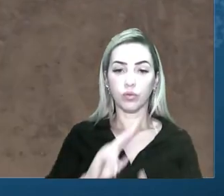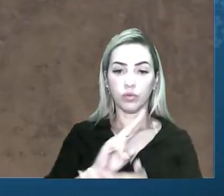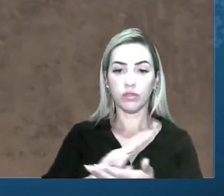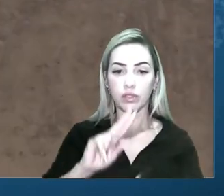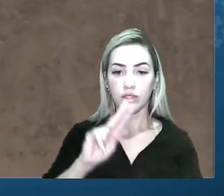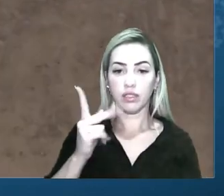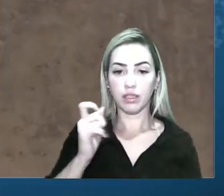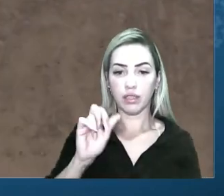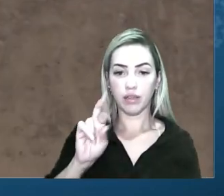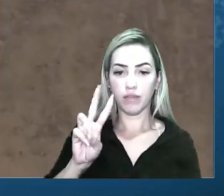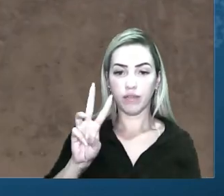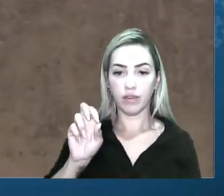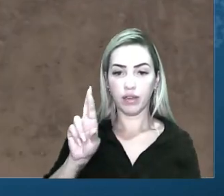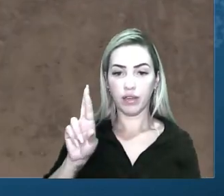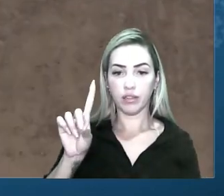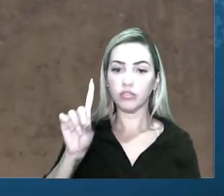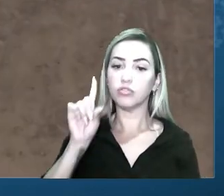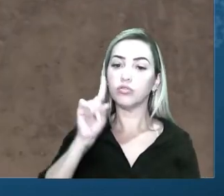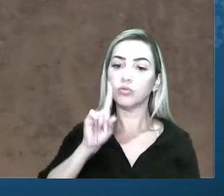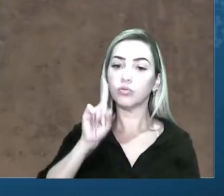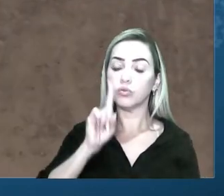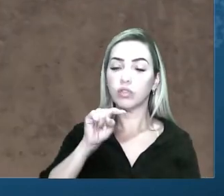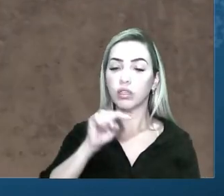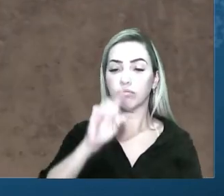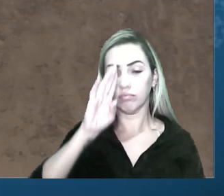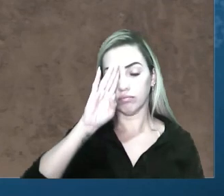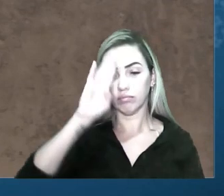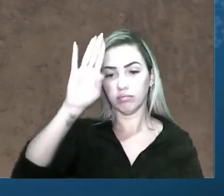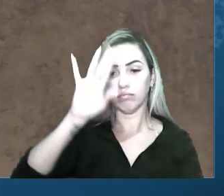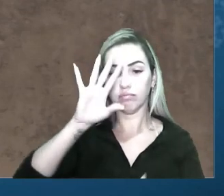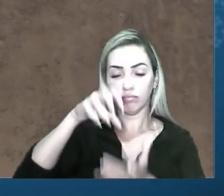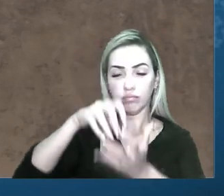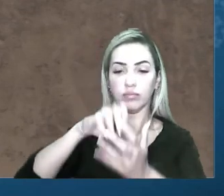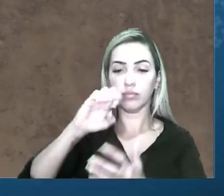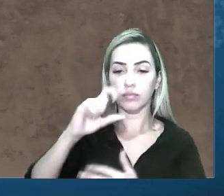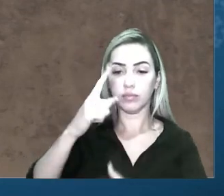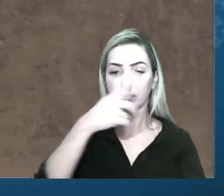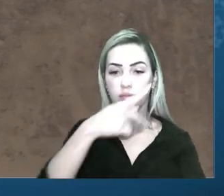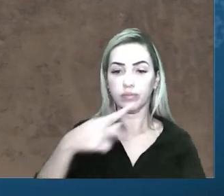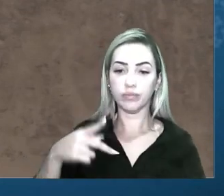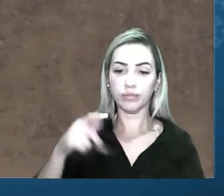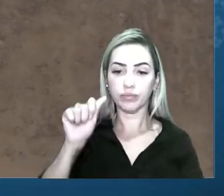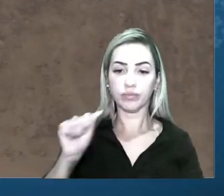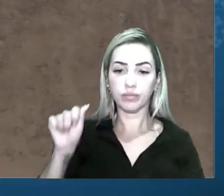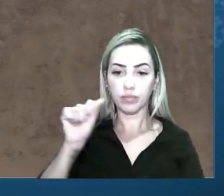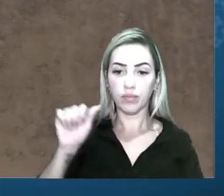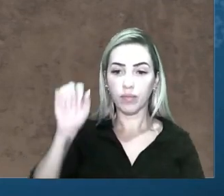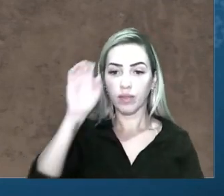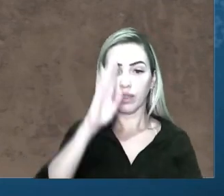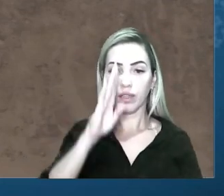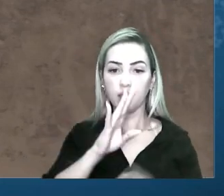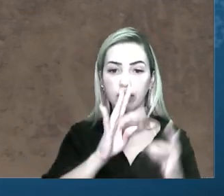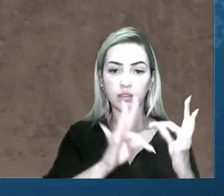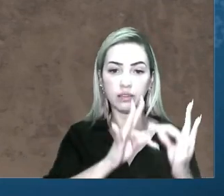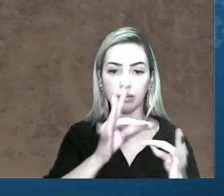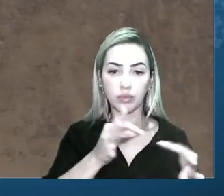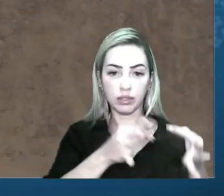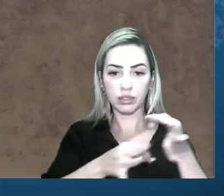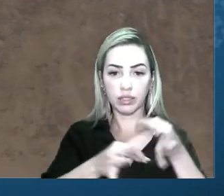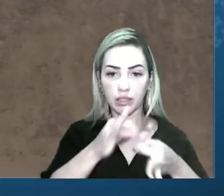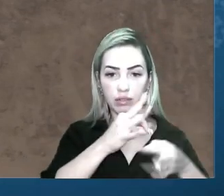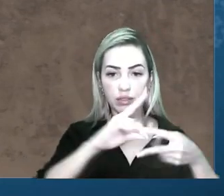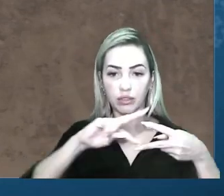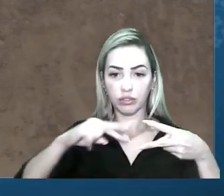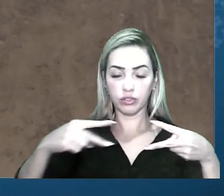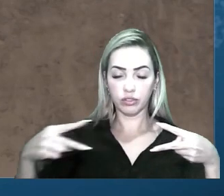Estados Unidos. É uma das fundadoras e ex-presidente da Associação Brasileira de Terapia Celular e Gênica, além